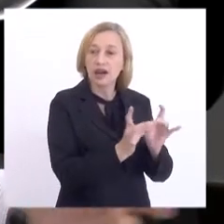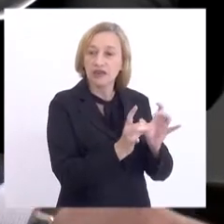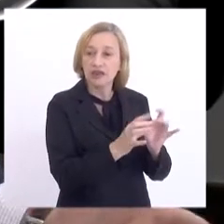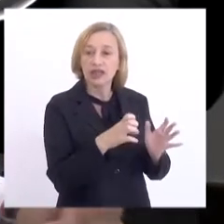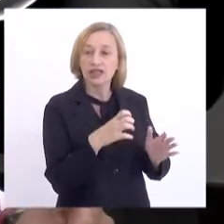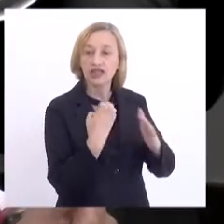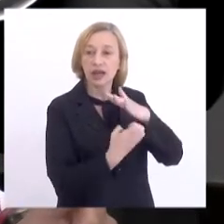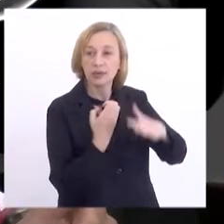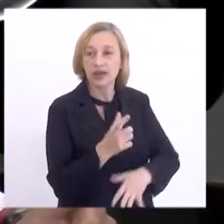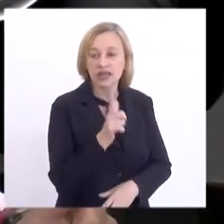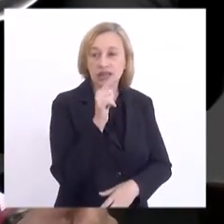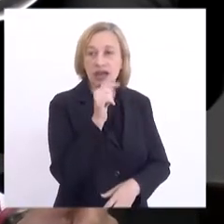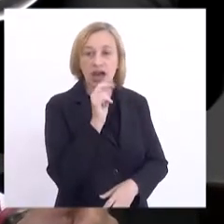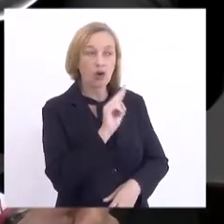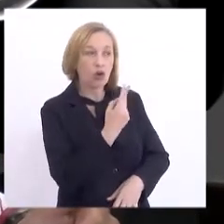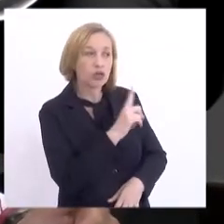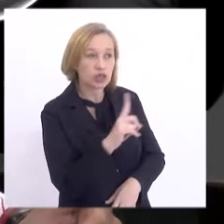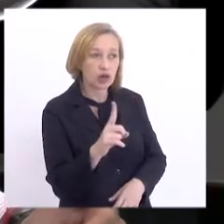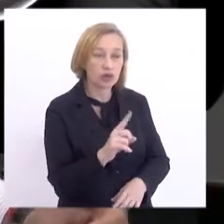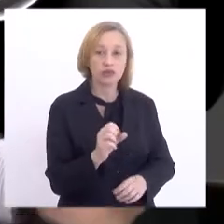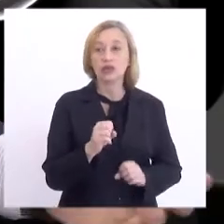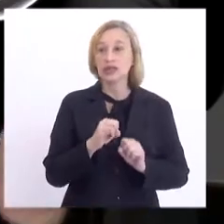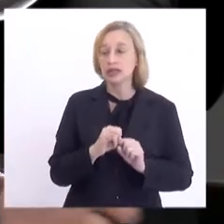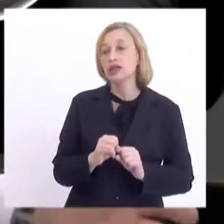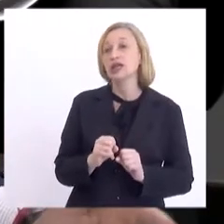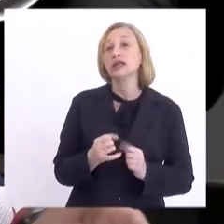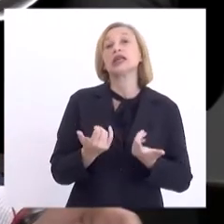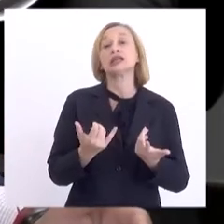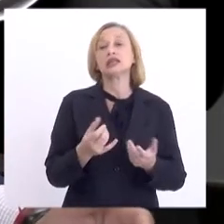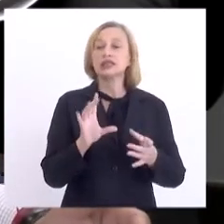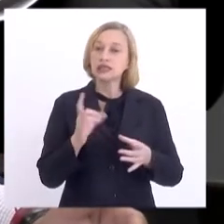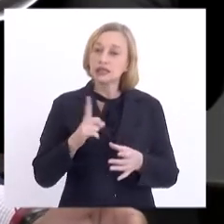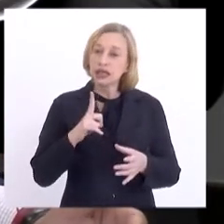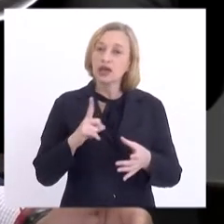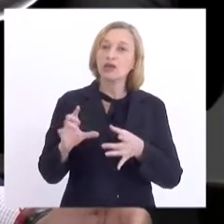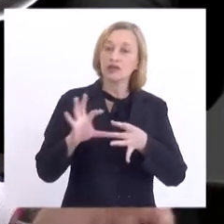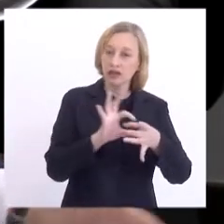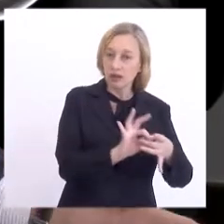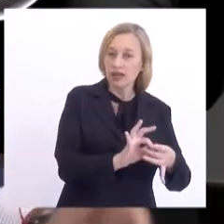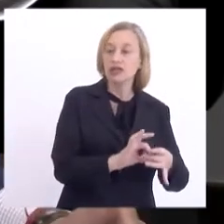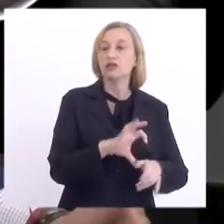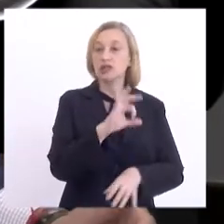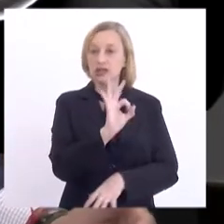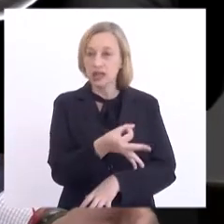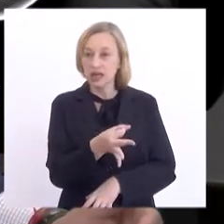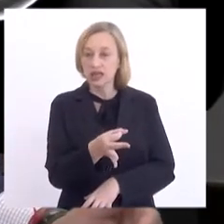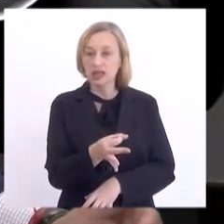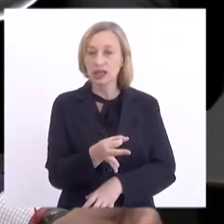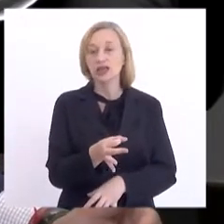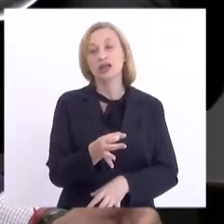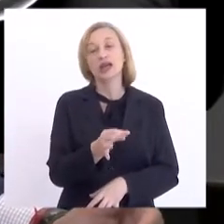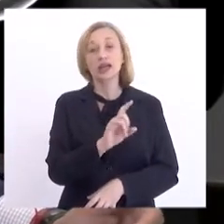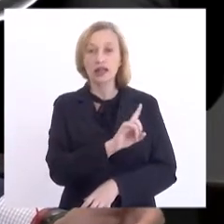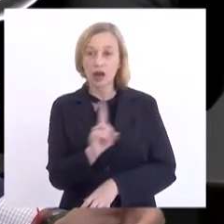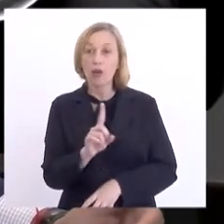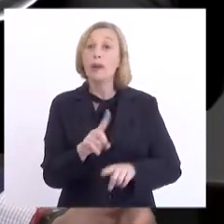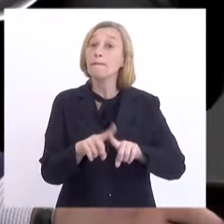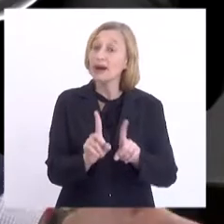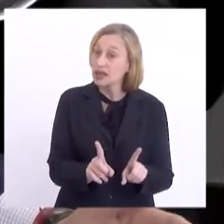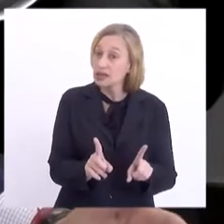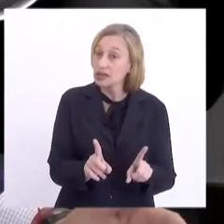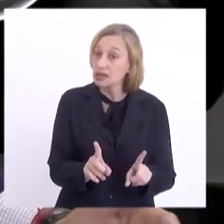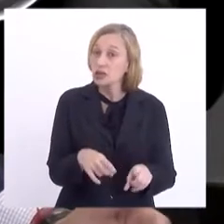ela foi dita que aprendi vestimento não então se a gente tem uma vinculação legal Teoricamente não mas